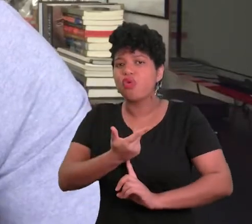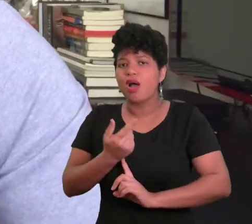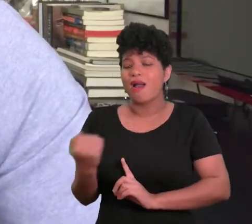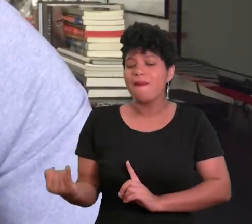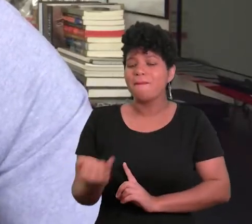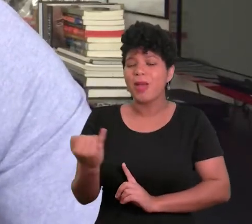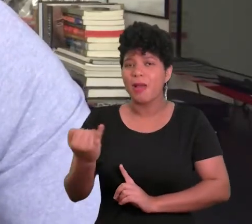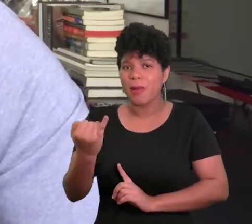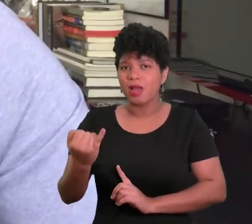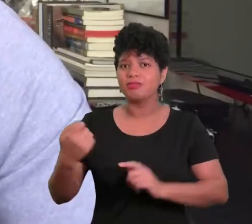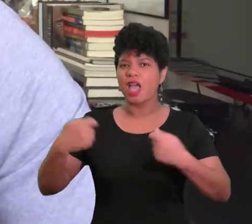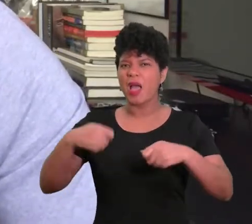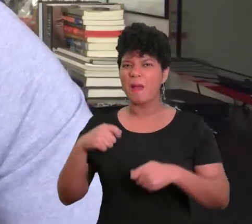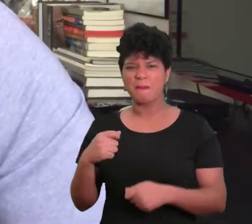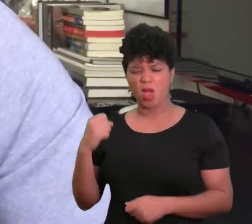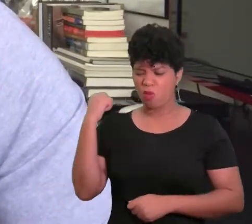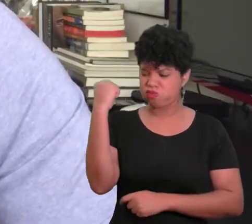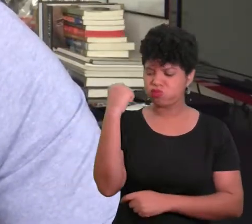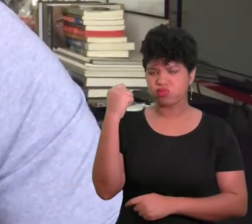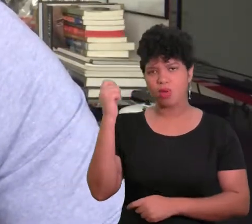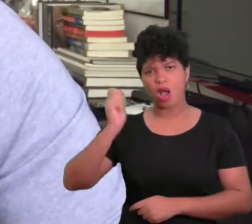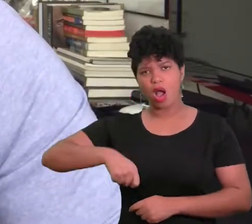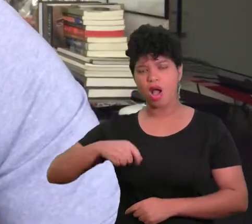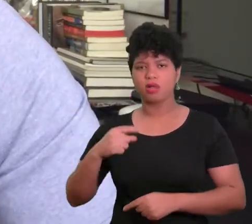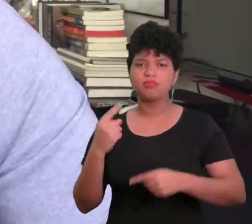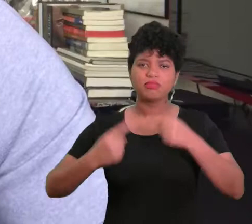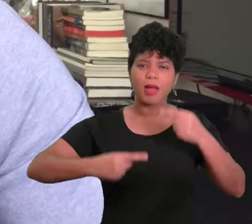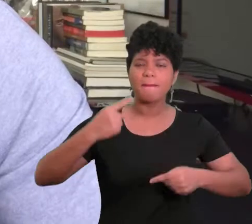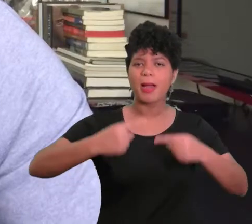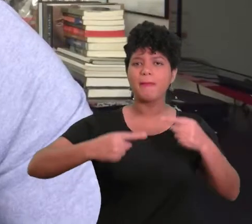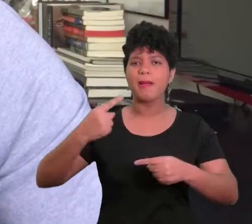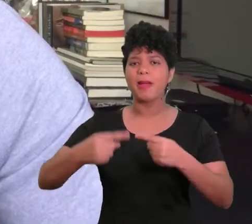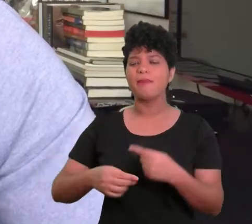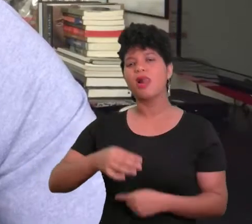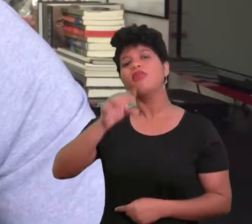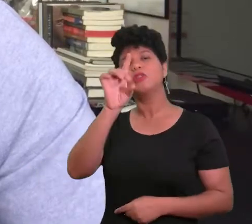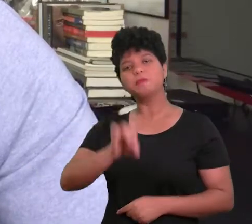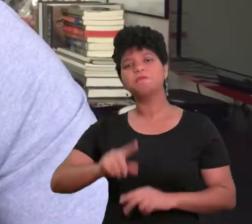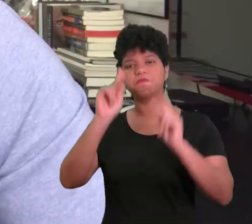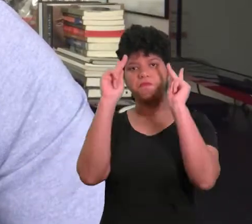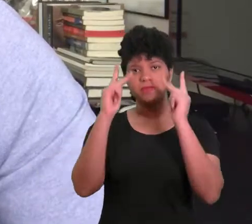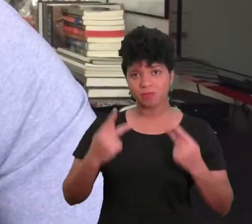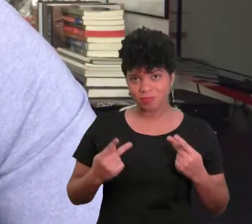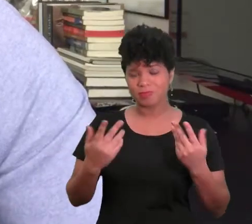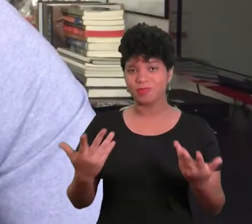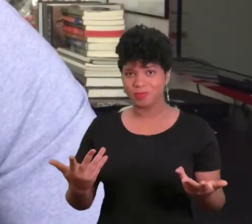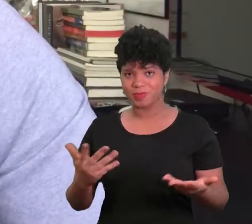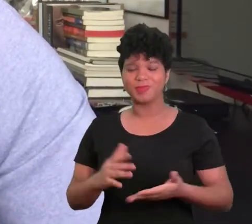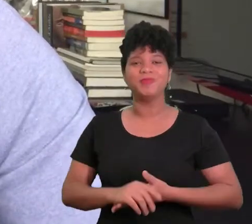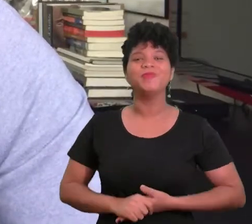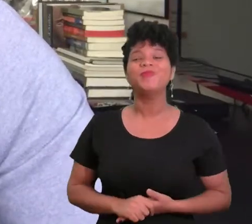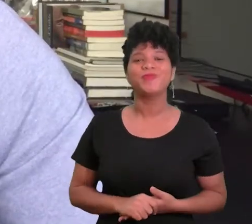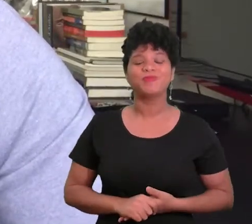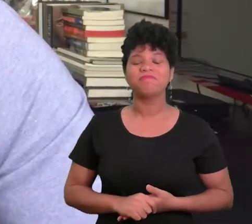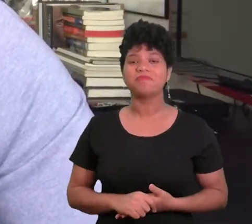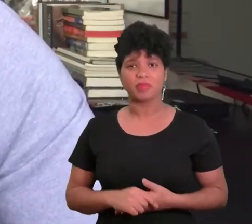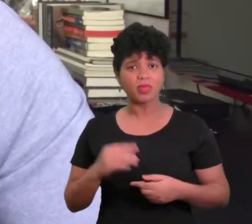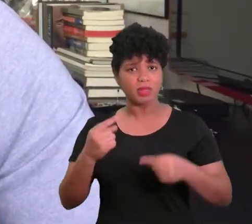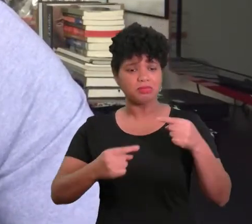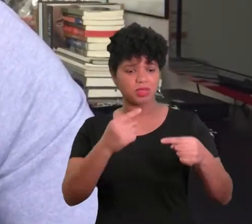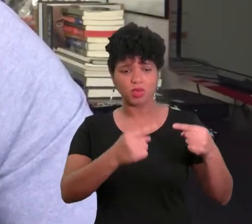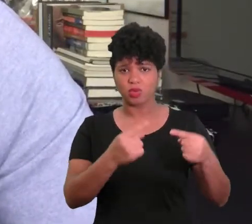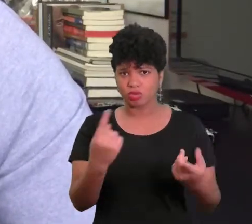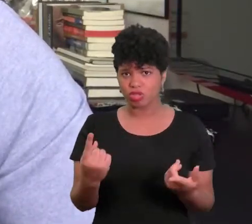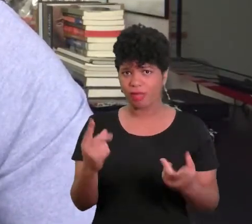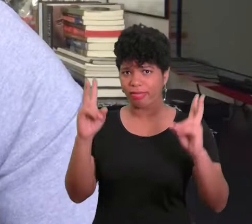forma extremamente potente de discutir os direitos humanos. E discutir os